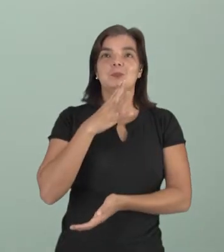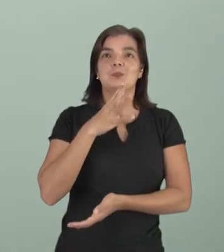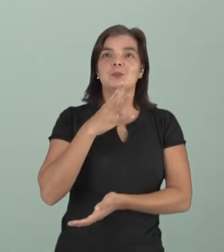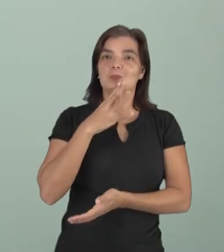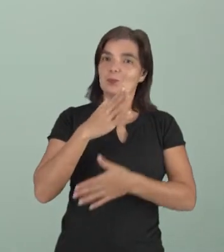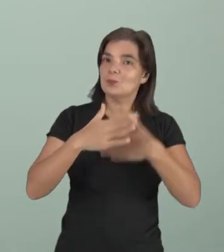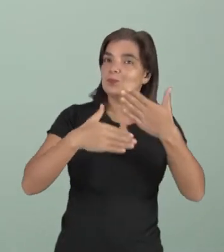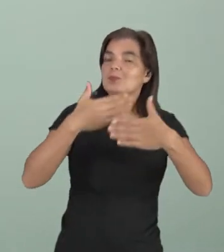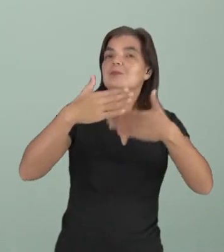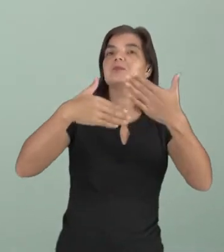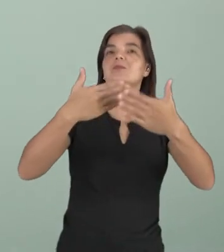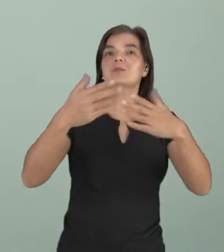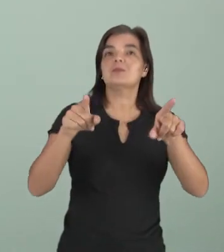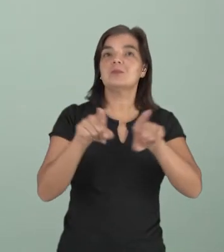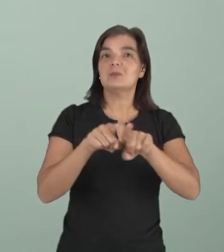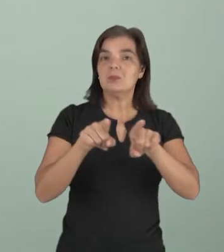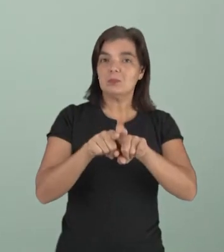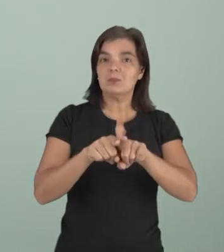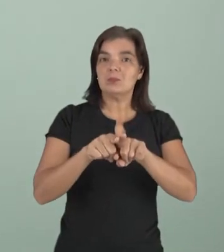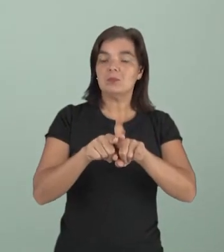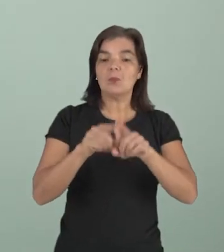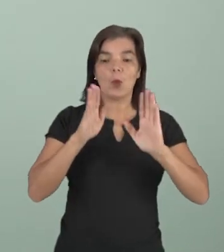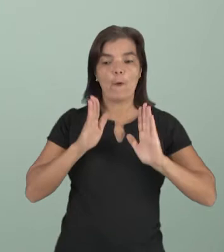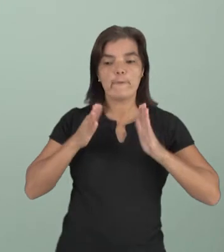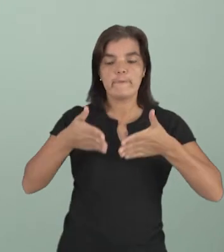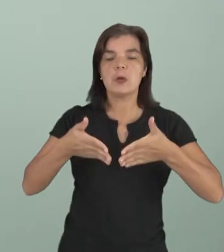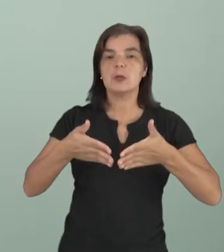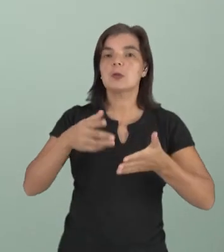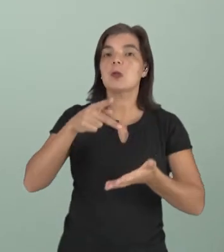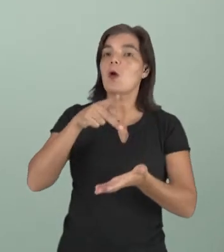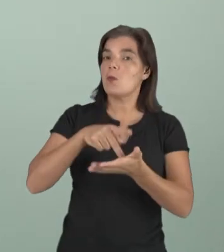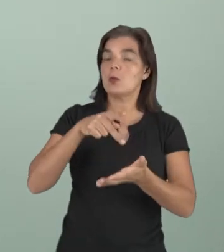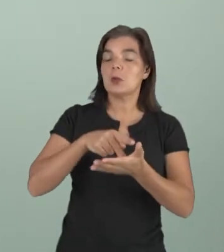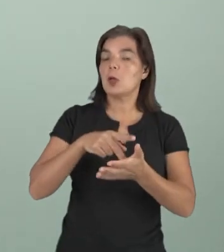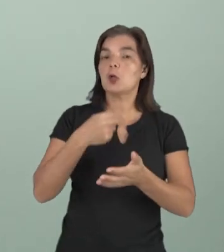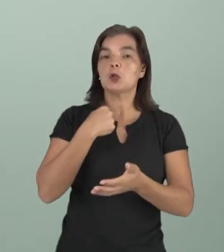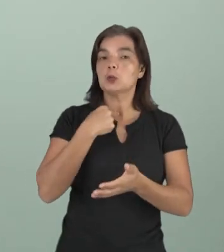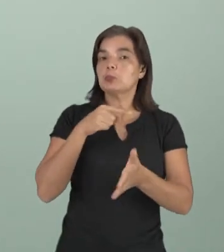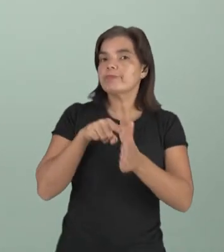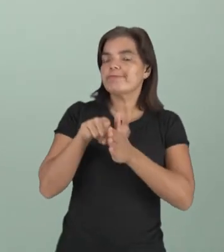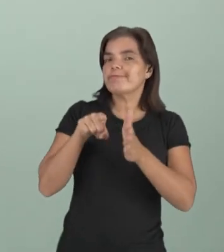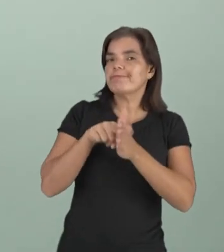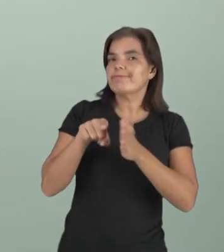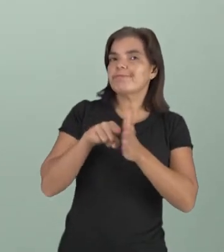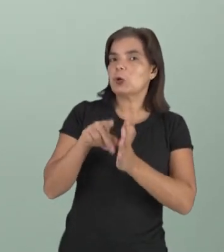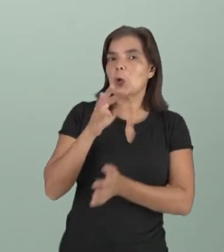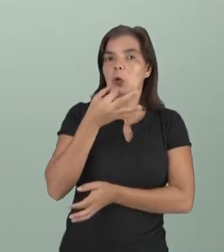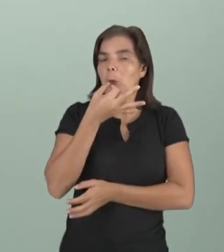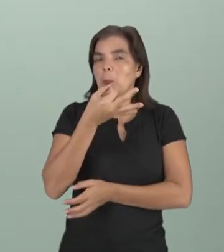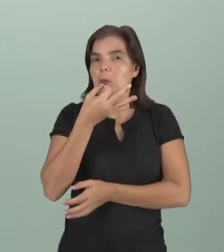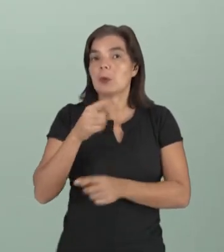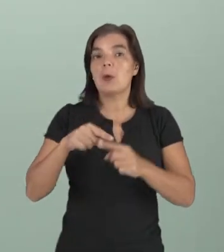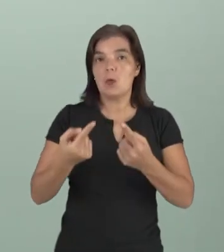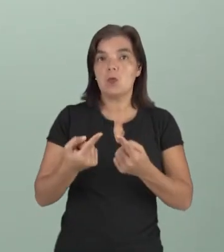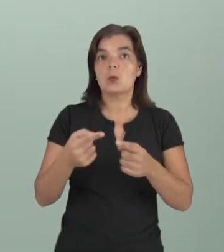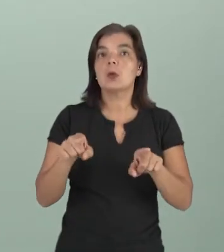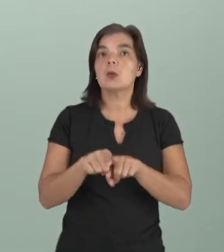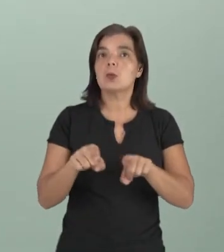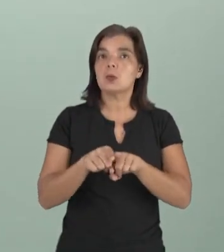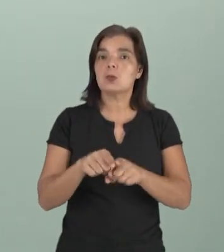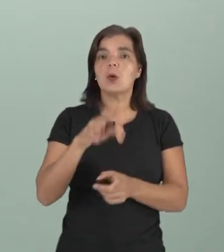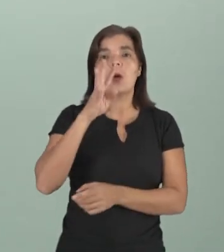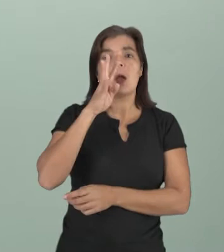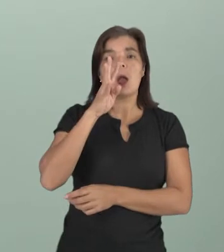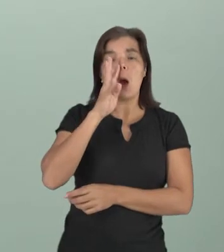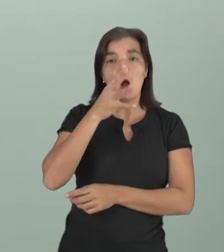impede o avanço do conhecimento na medida em que ele se fixa em uma verdade que não pode ser questionada. E uma das críticas ao cético é que